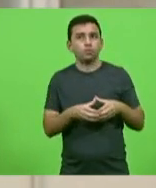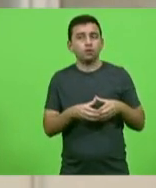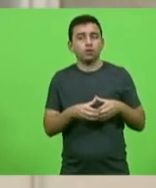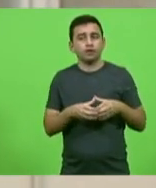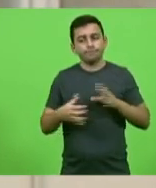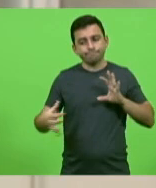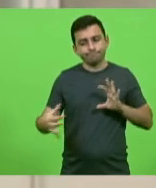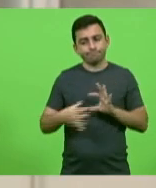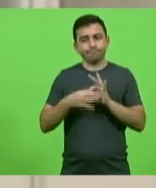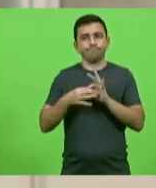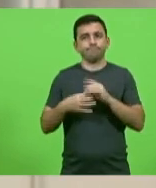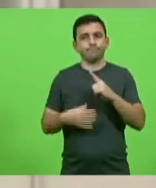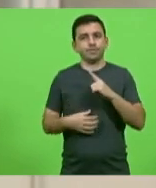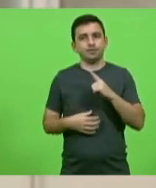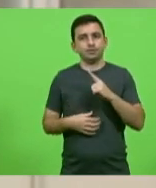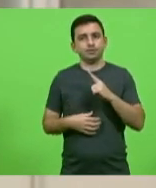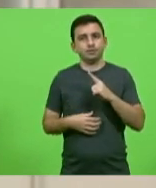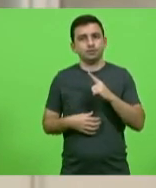lhe são vinculados